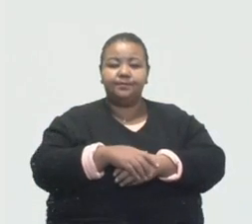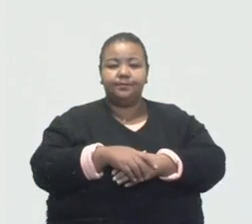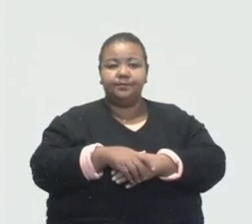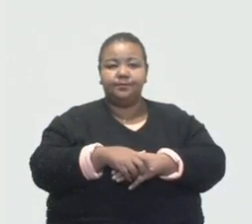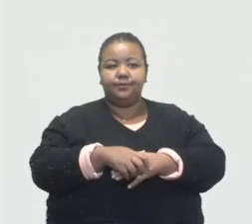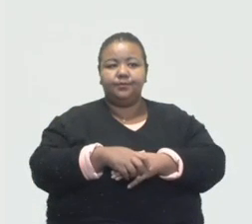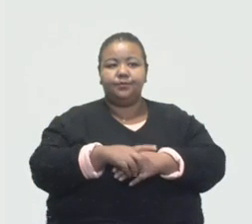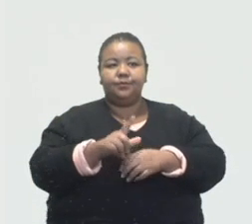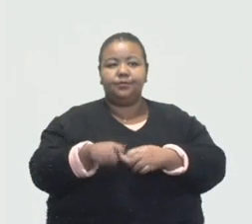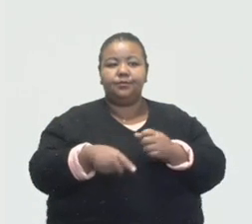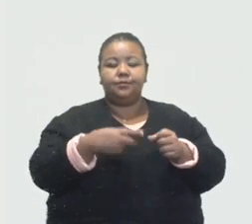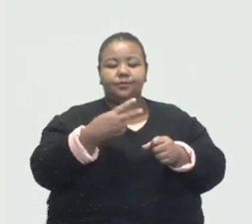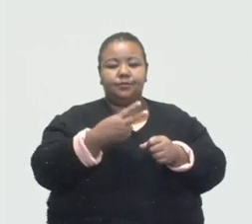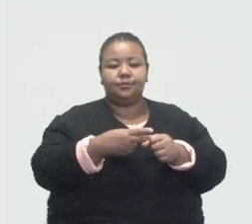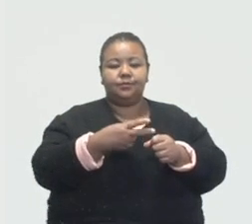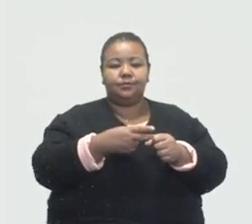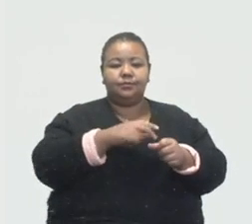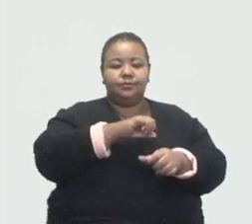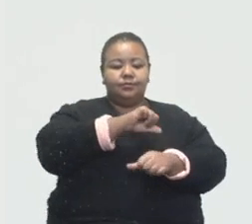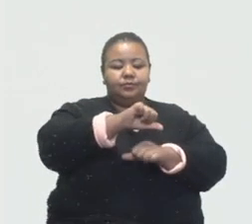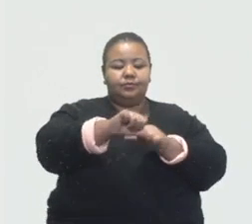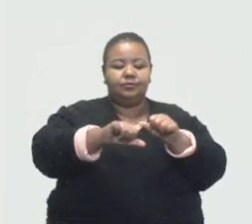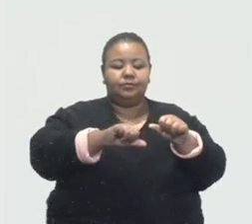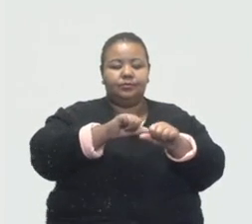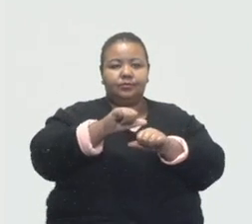que um núcleo de uma transformação linear,